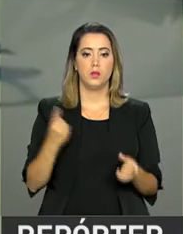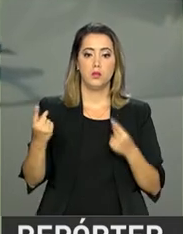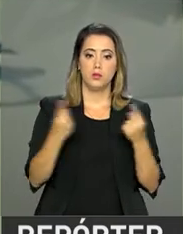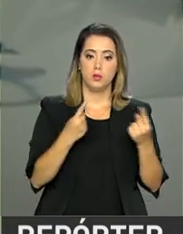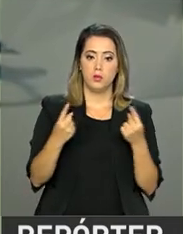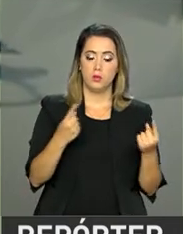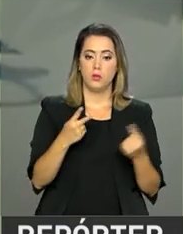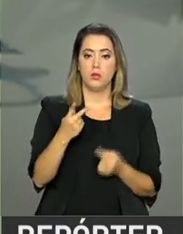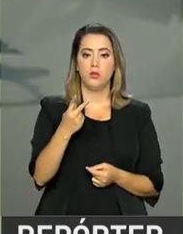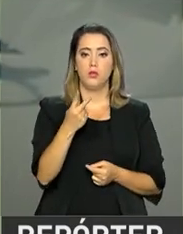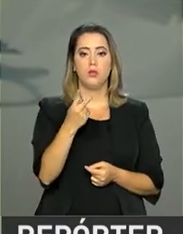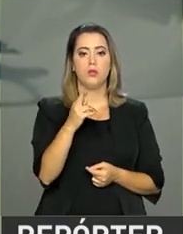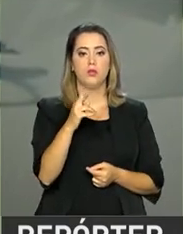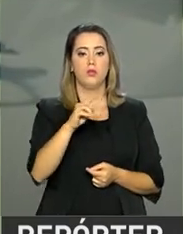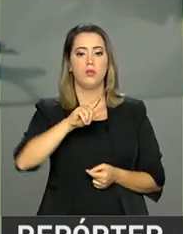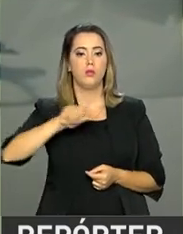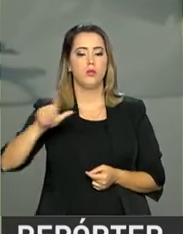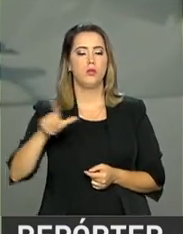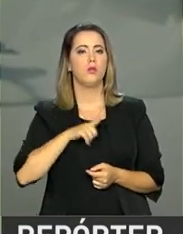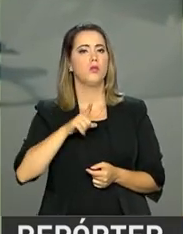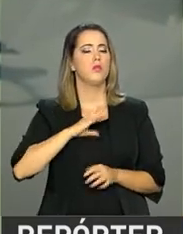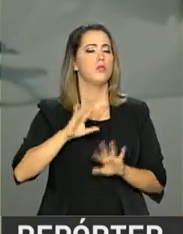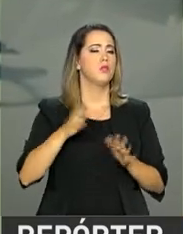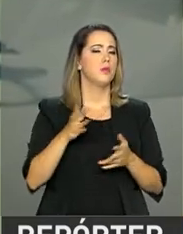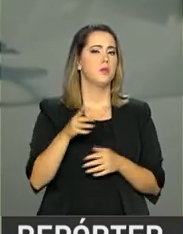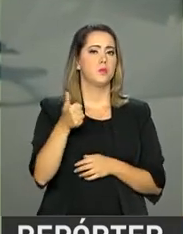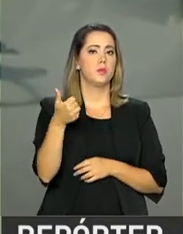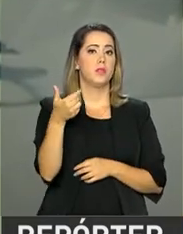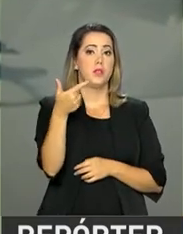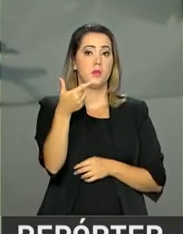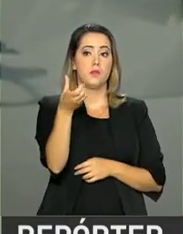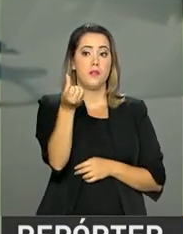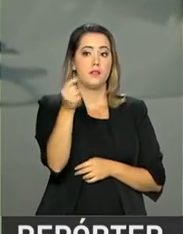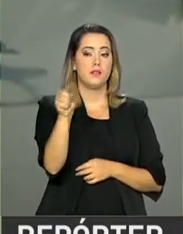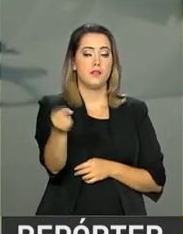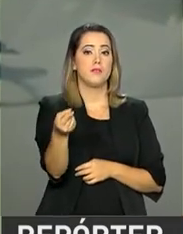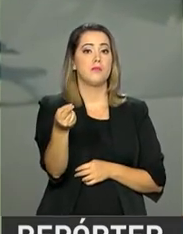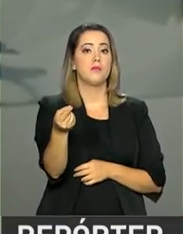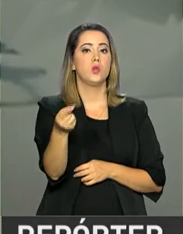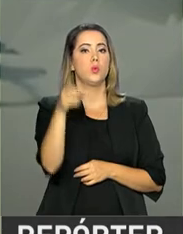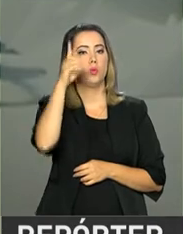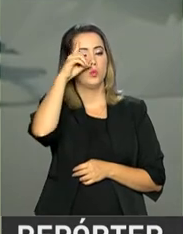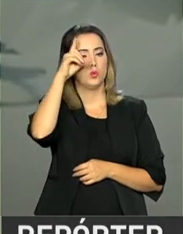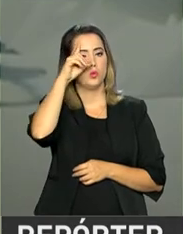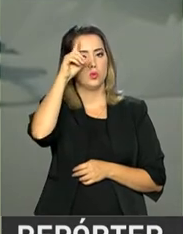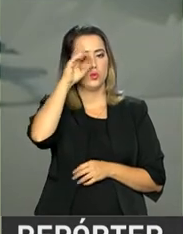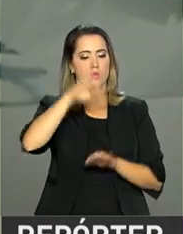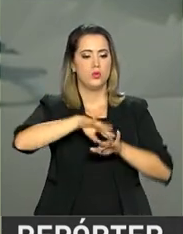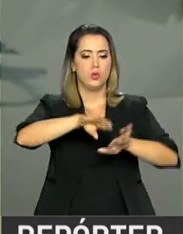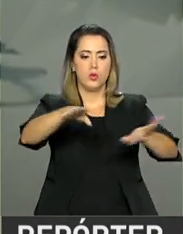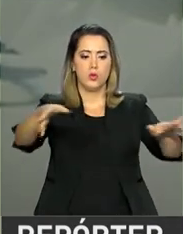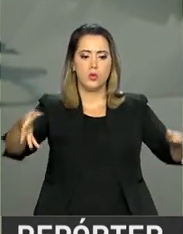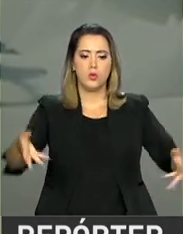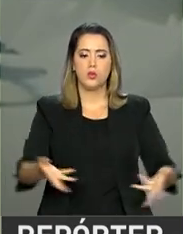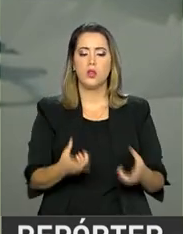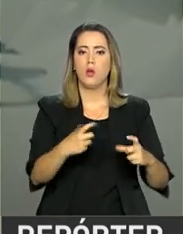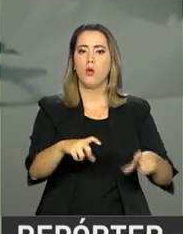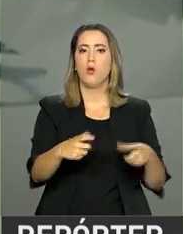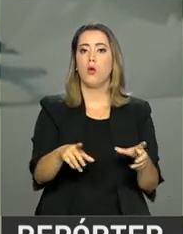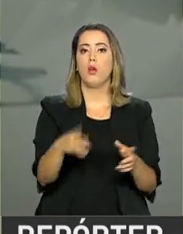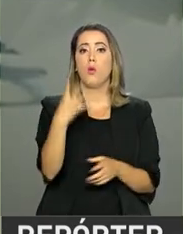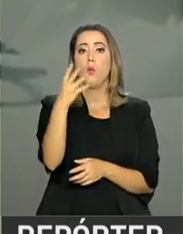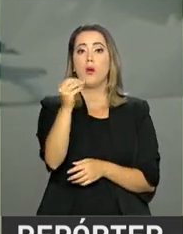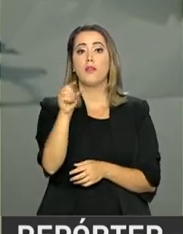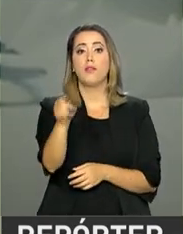pré-sal está produzindo em média 26 mil barris por dia a postos do pré sal que chegou a produzir 40 mil barris